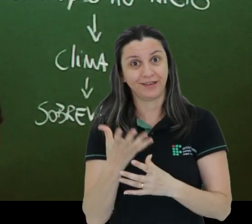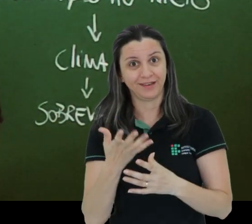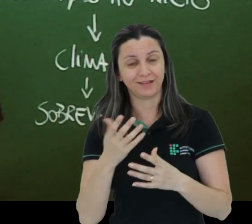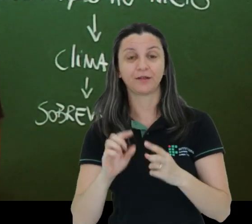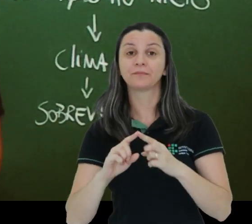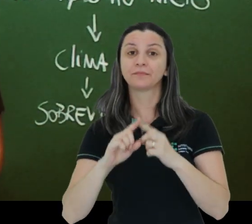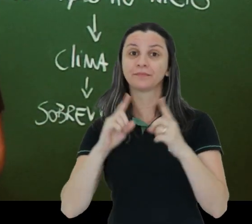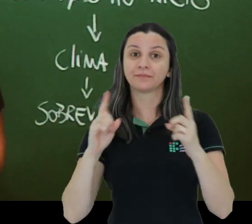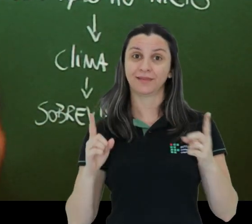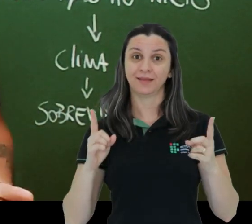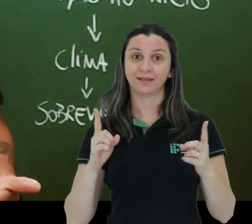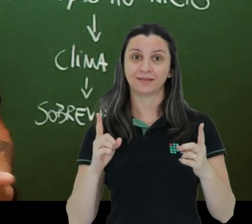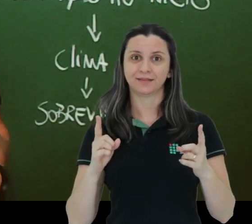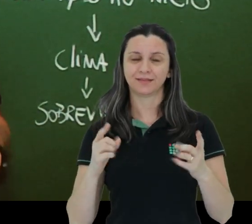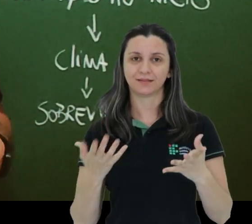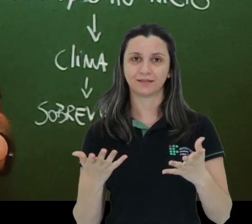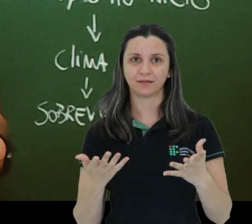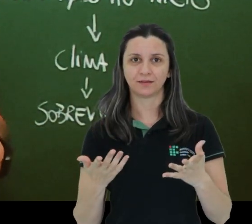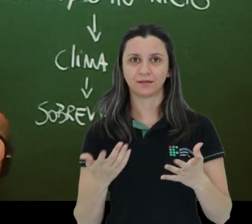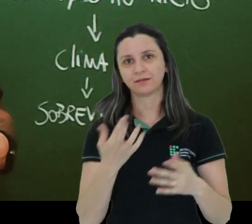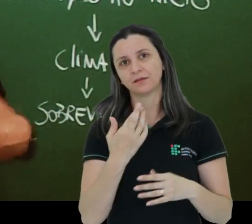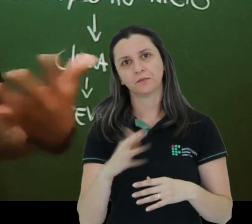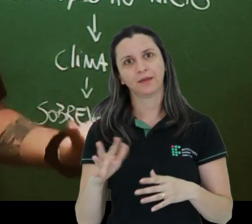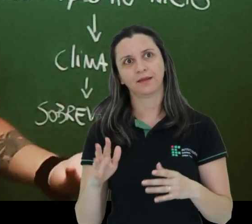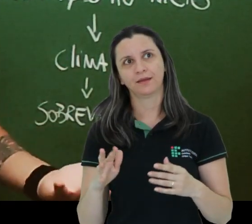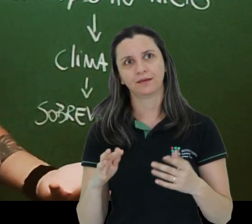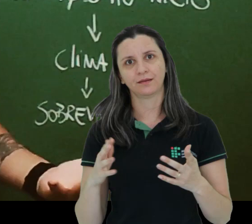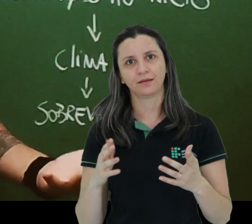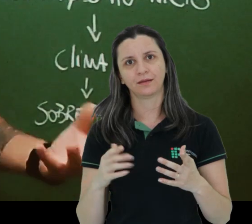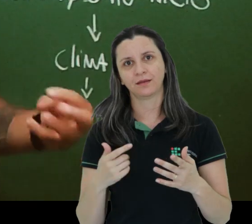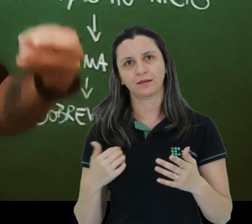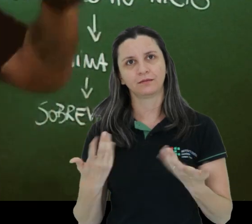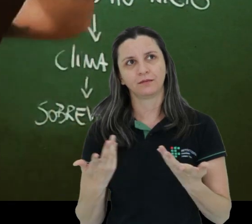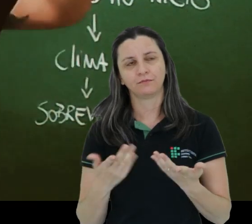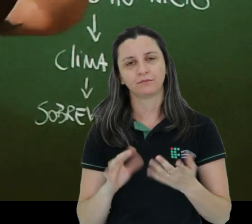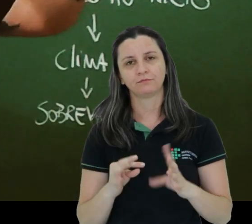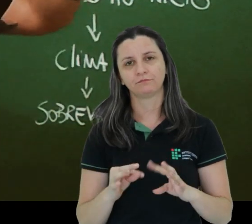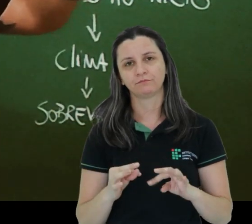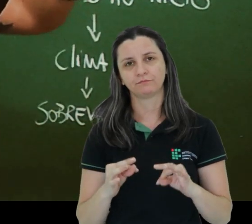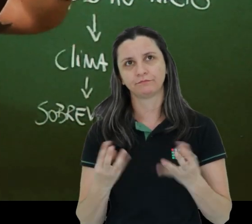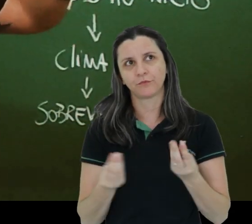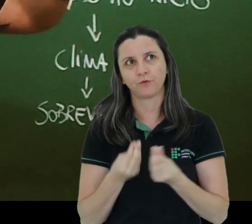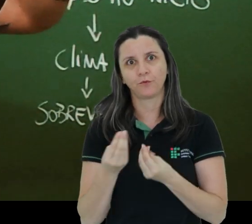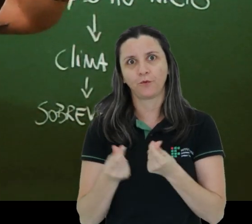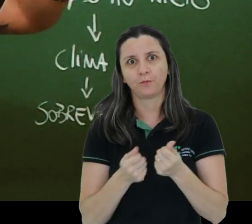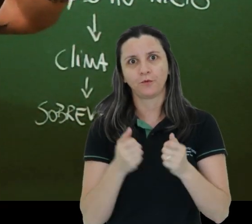foram criadas, mas, né, não assim então tão